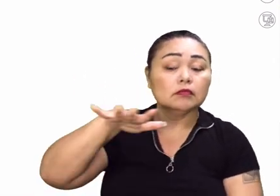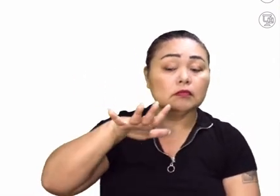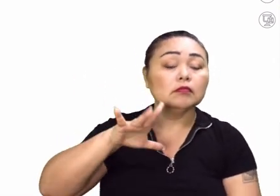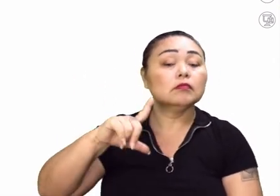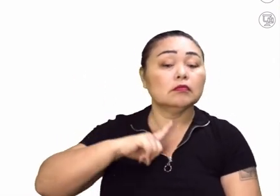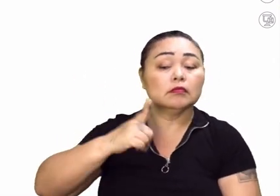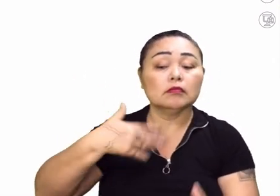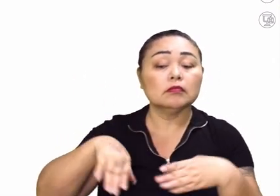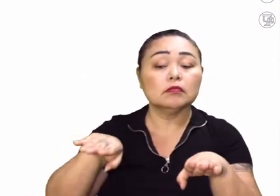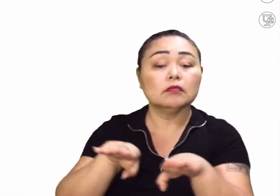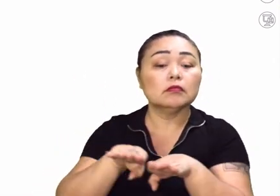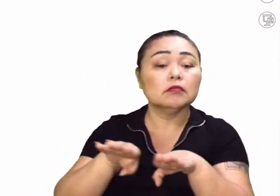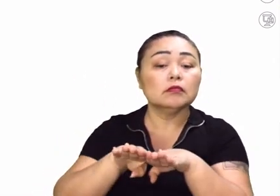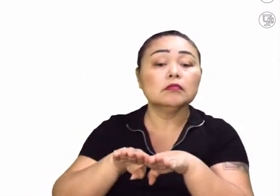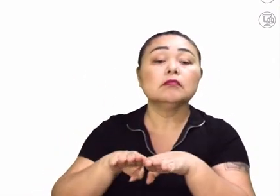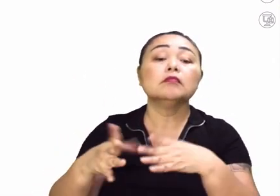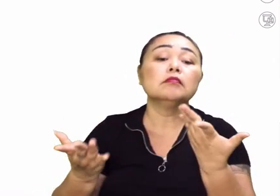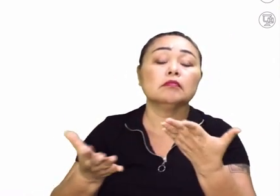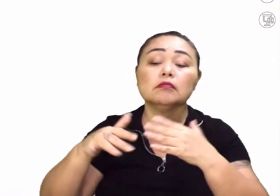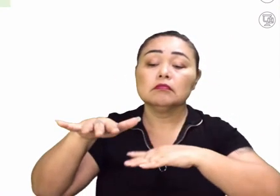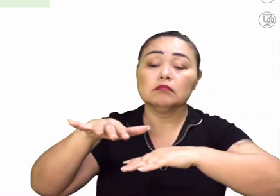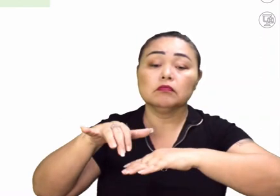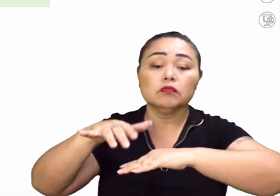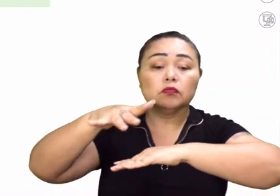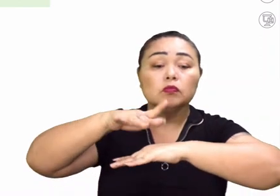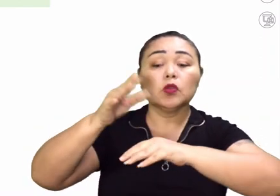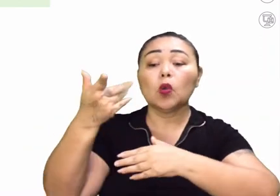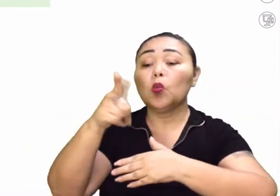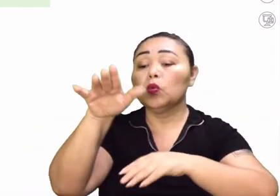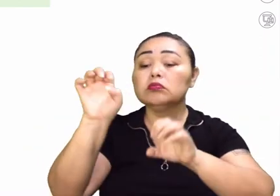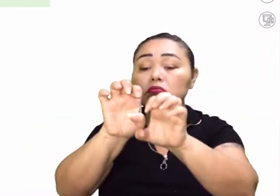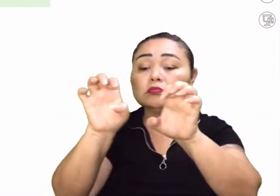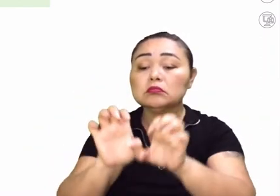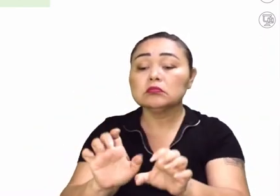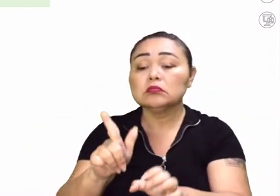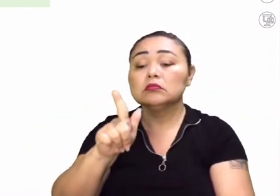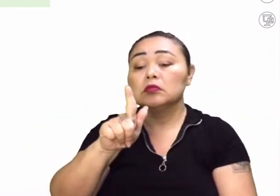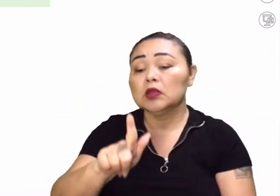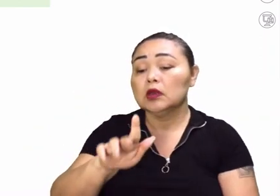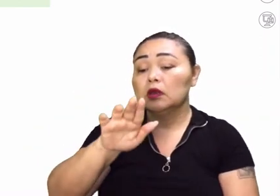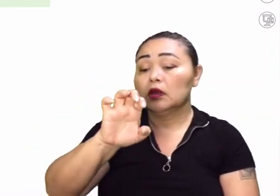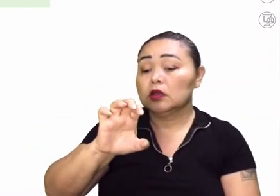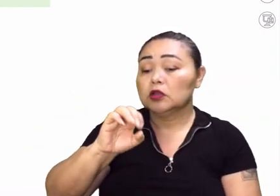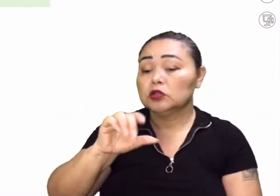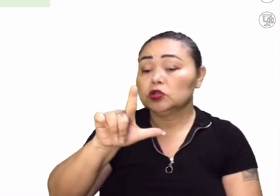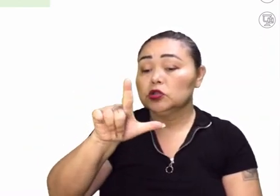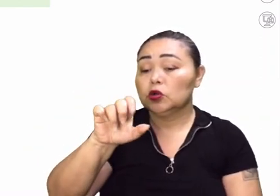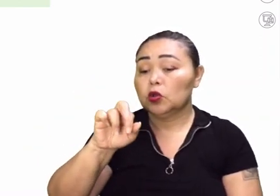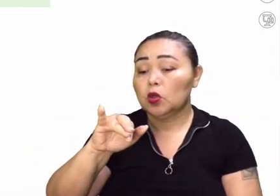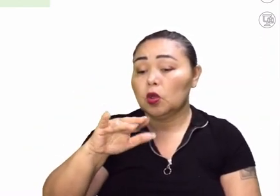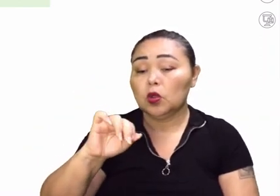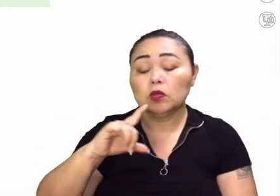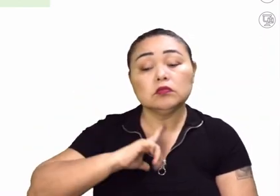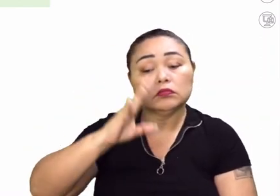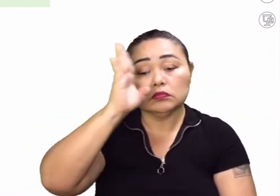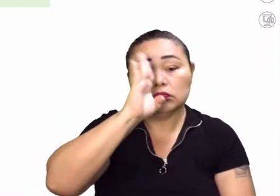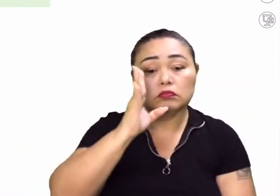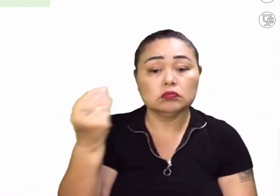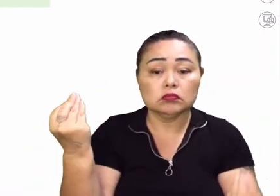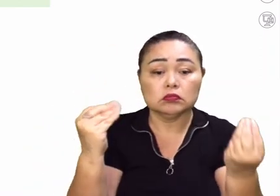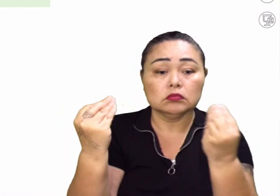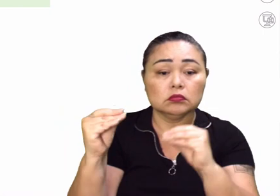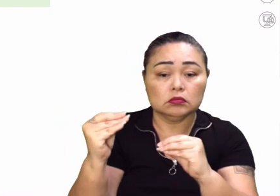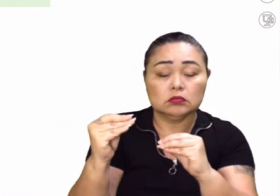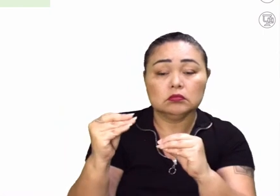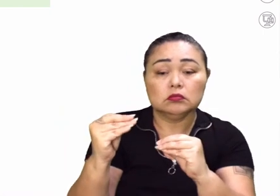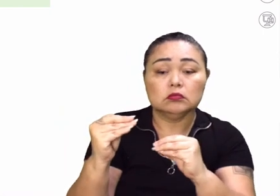né bacia sedimentares outra outra estrutura geológica no Brasil elas são formadas